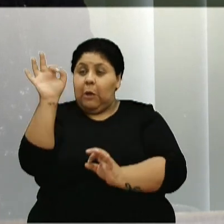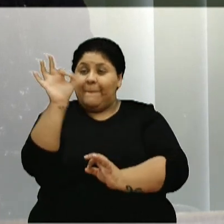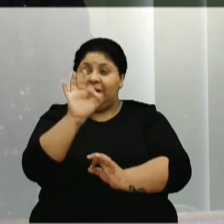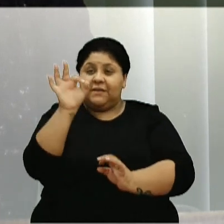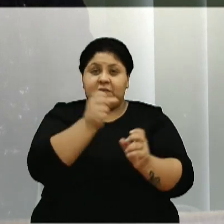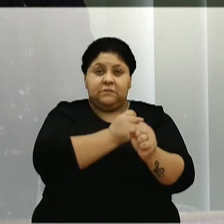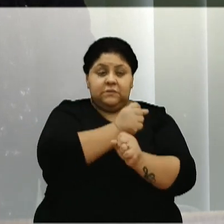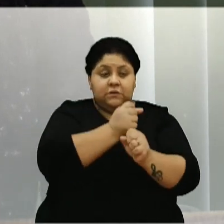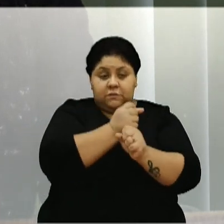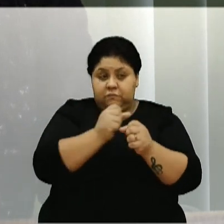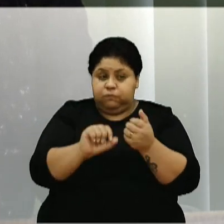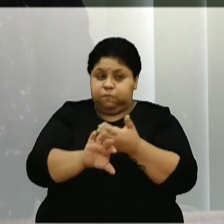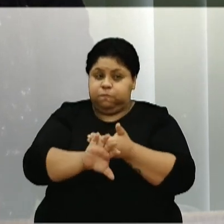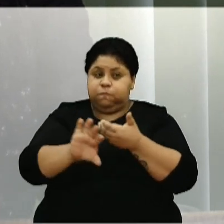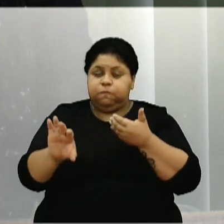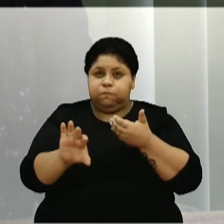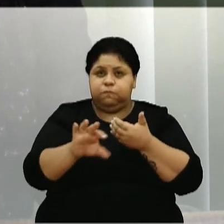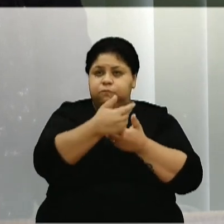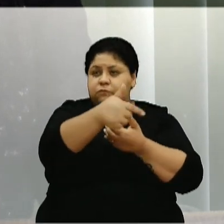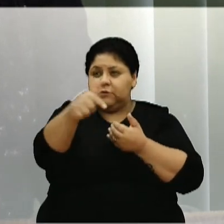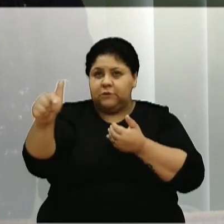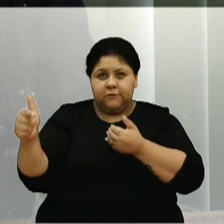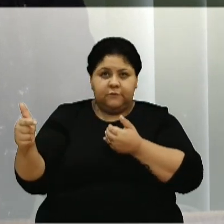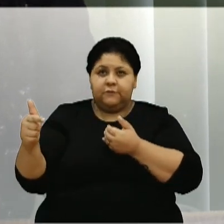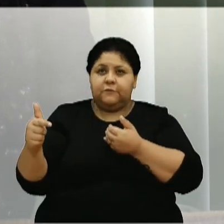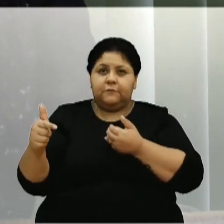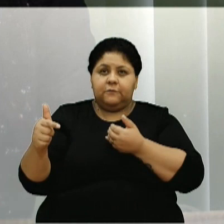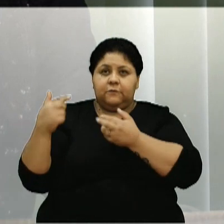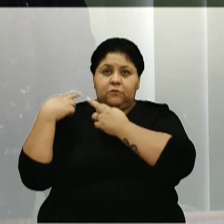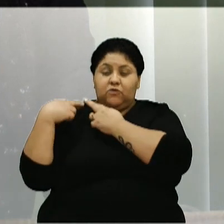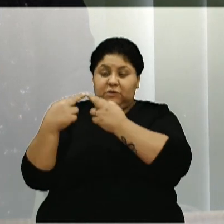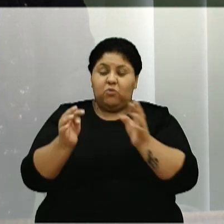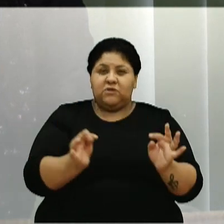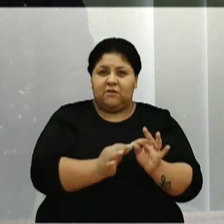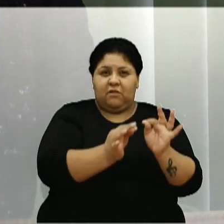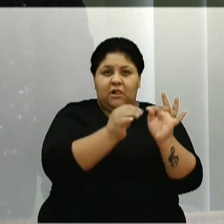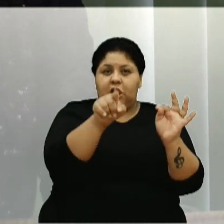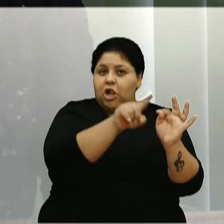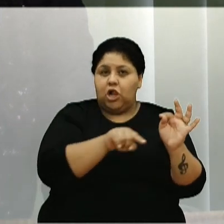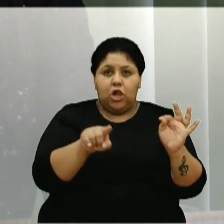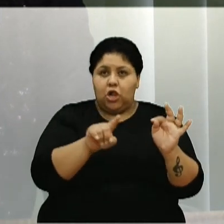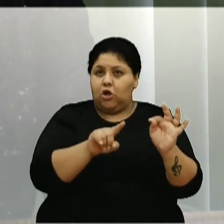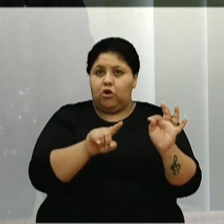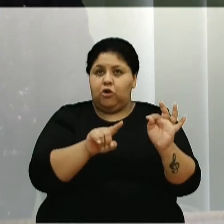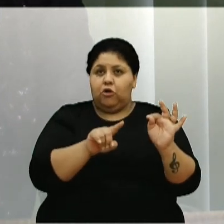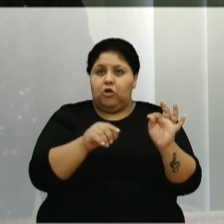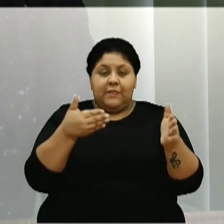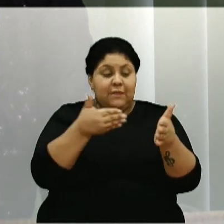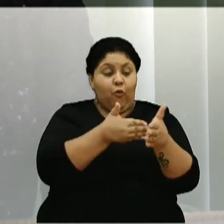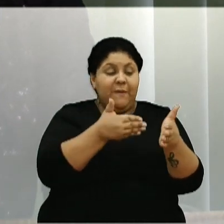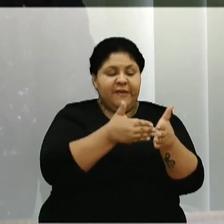construção, afastamento. O resto vai ficar por conta do responsável técnico. Nós não vamos da porta para dentro nos meter